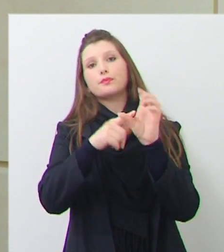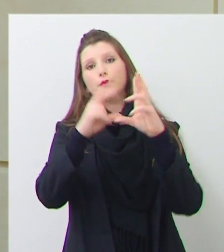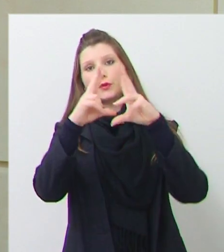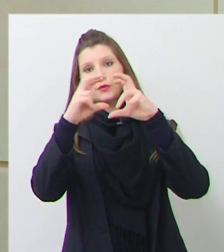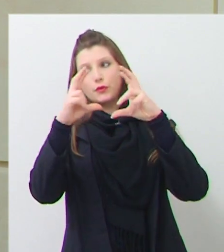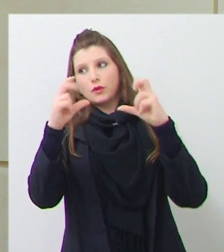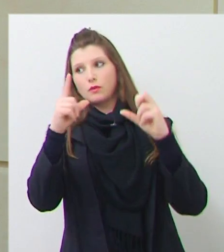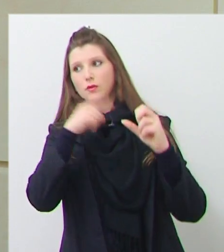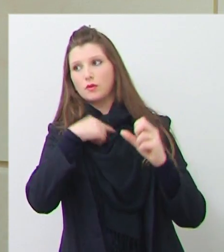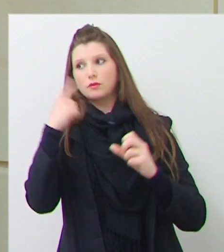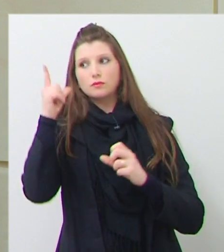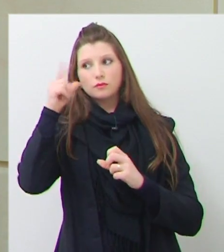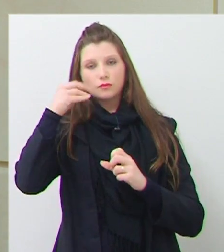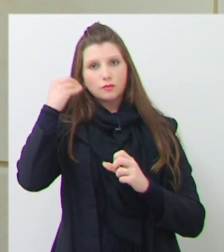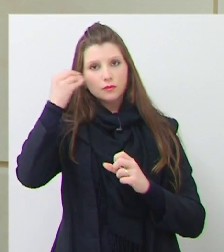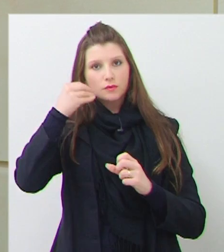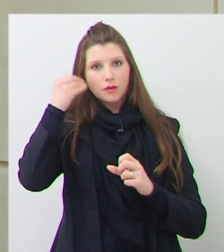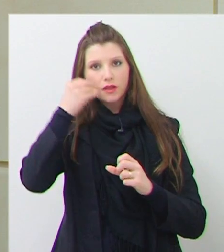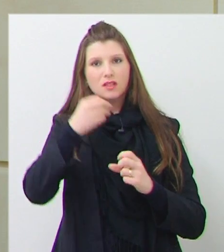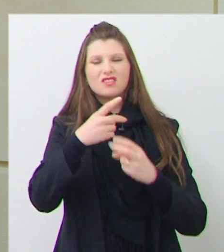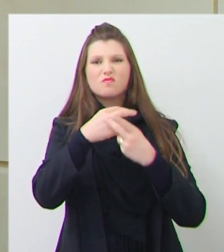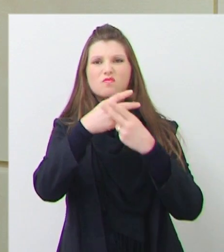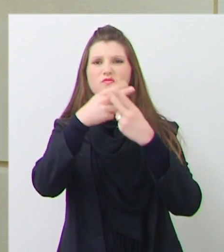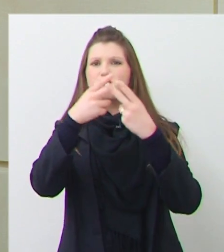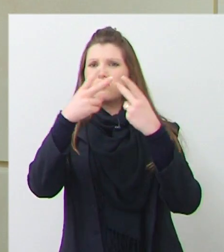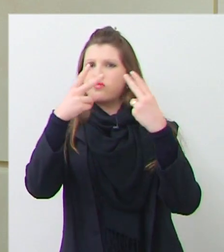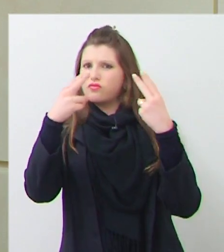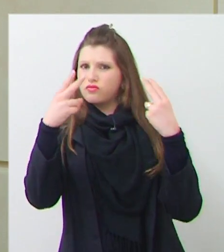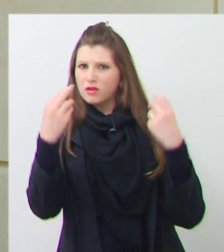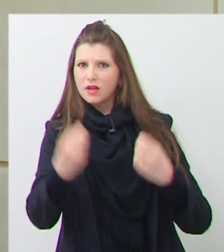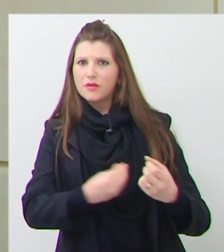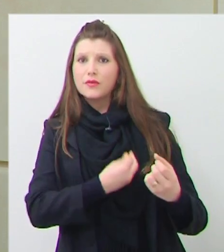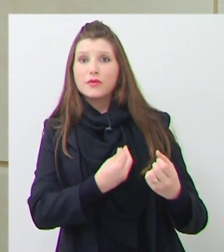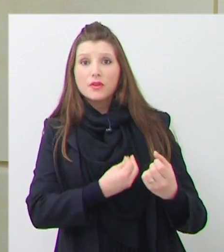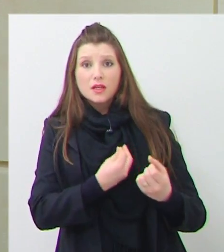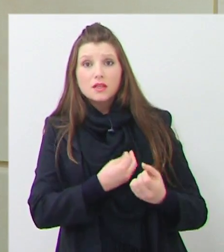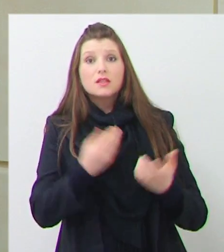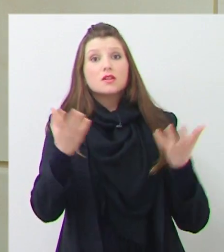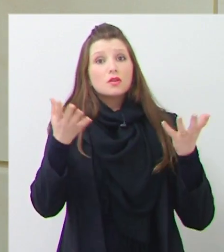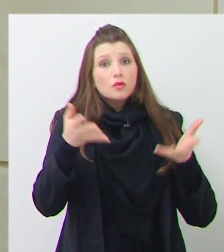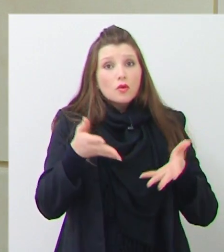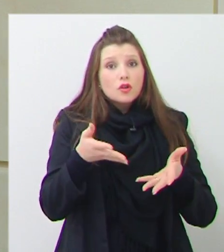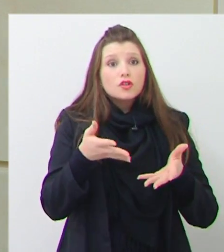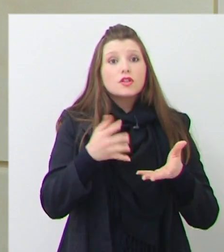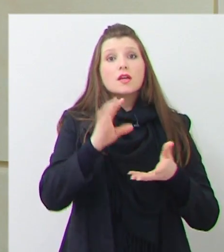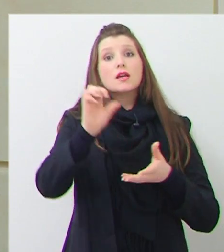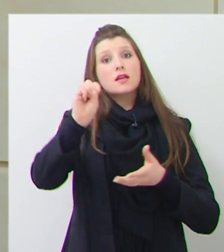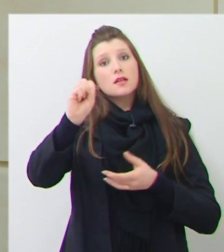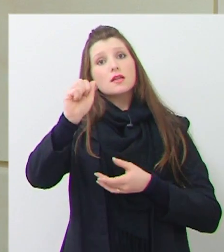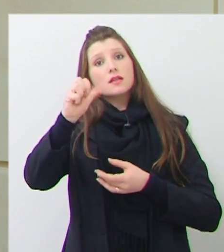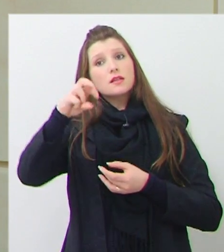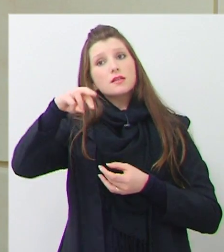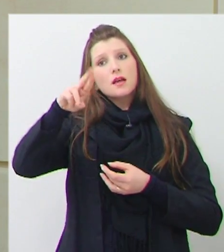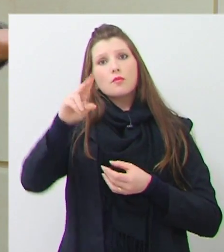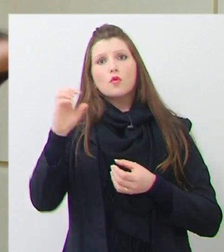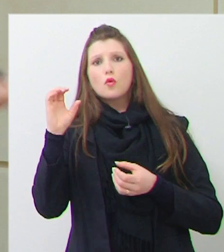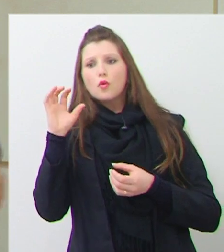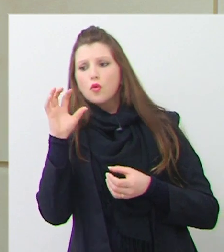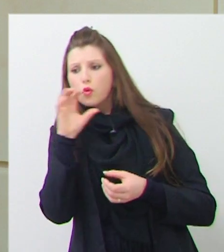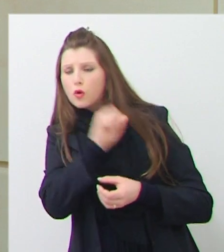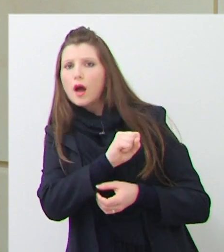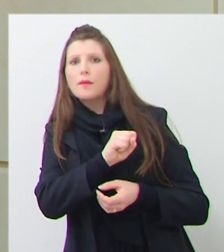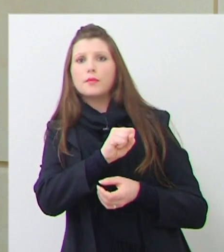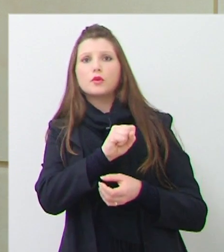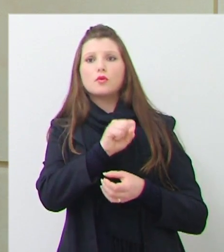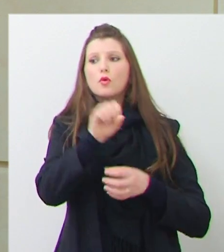e milhares de vidas hoje são salvas, pela questão da agilidade que o SAMU oferece na nossa cidade e em